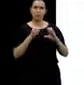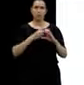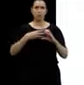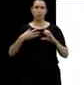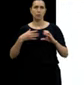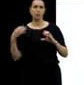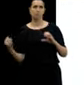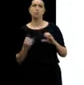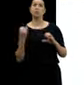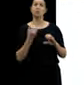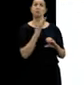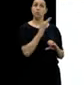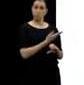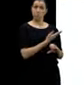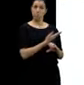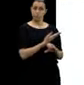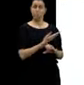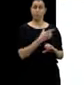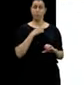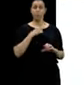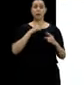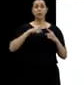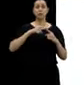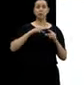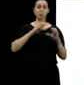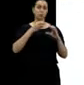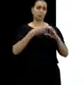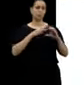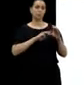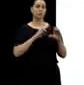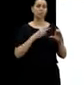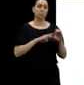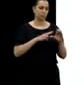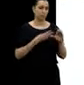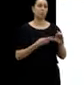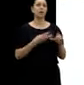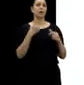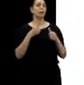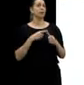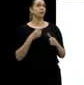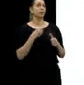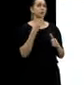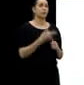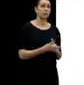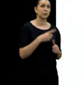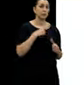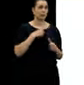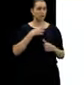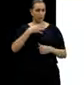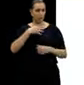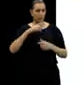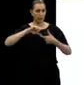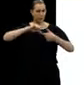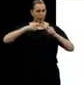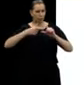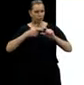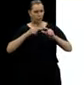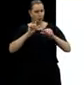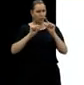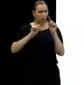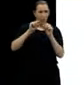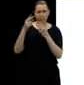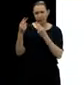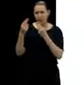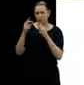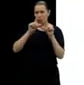muito importantes para serem consideradas mesenquimais. A primeira, ter essa forma estrelada, então, parecer